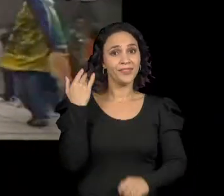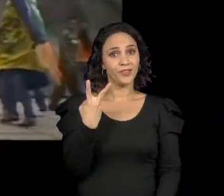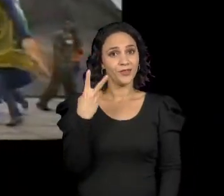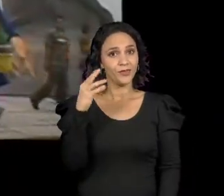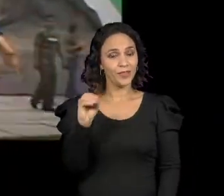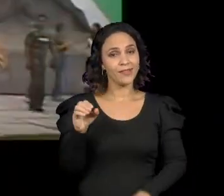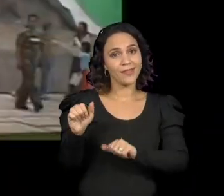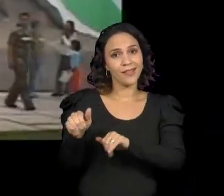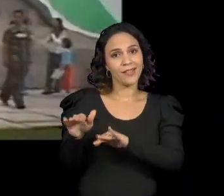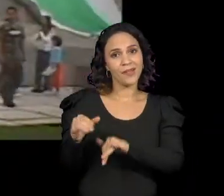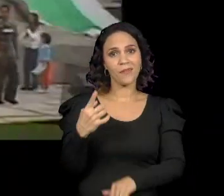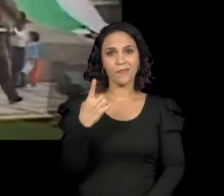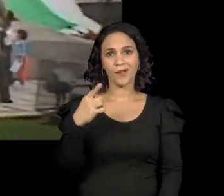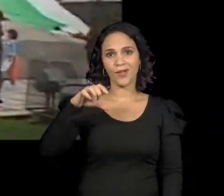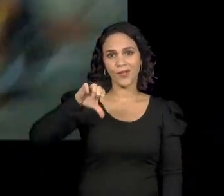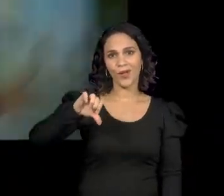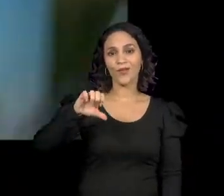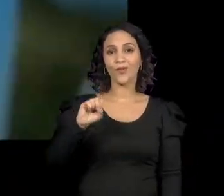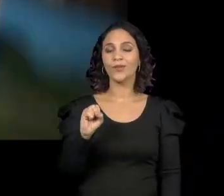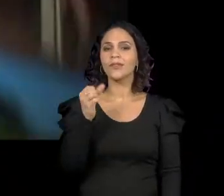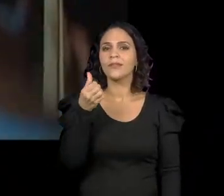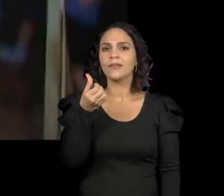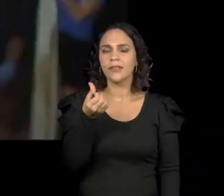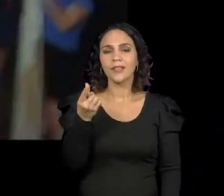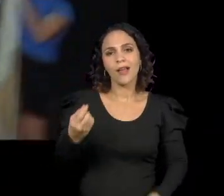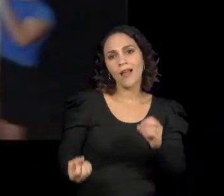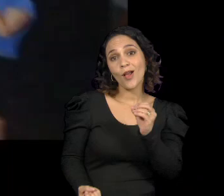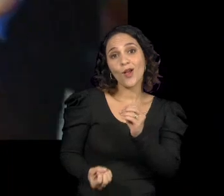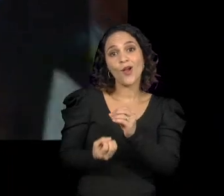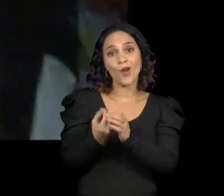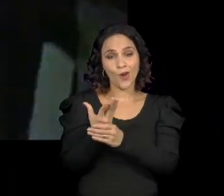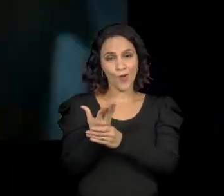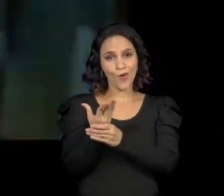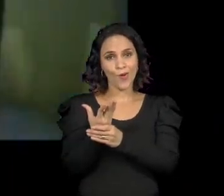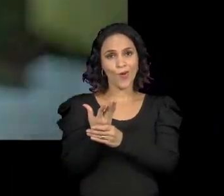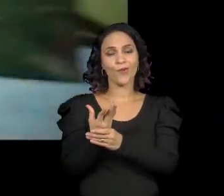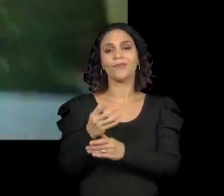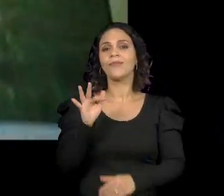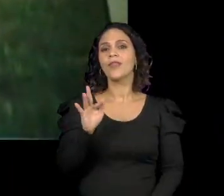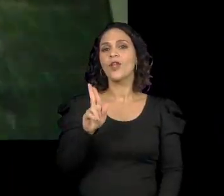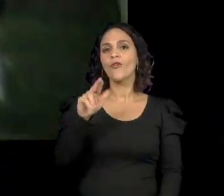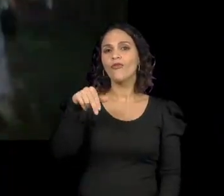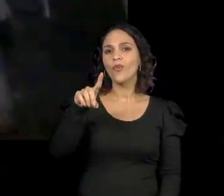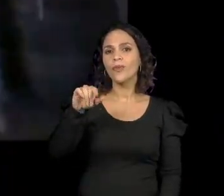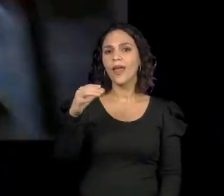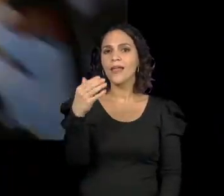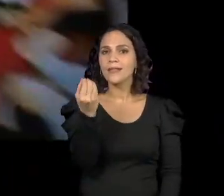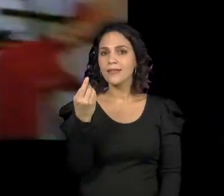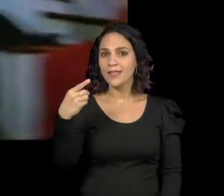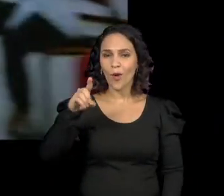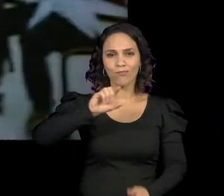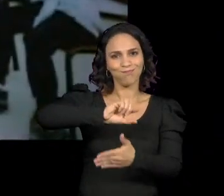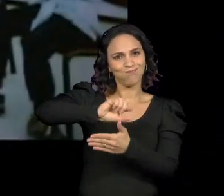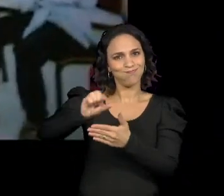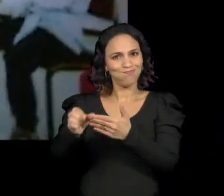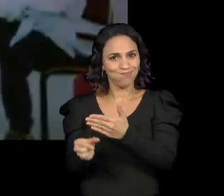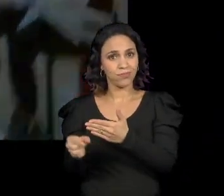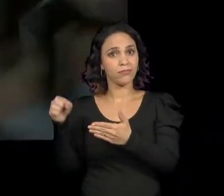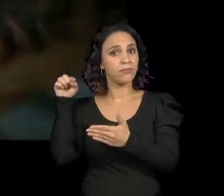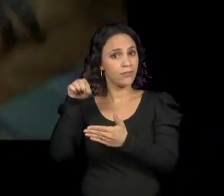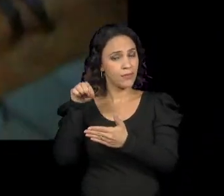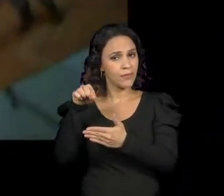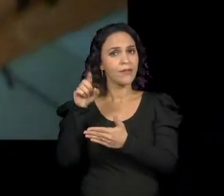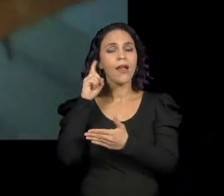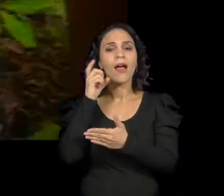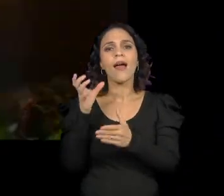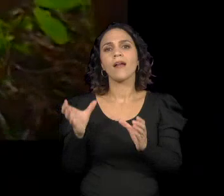de 1986, era criada a Fundação SOS Mata Atlântica, uma organização